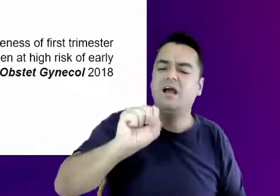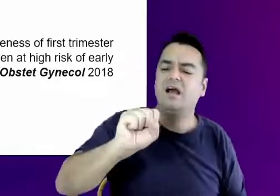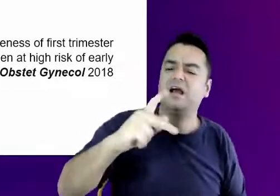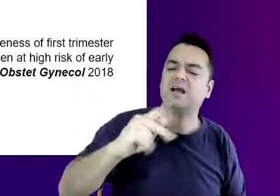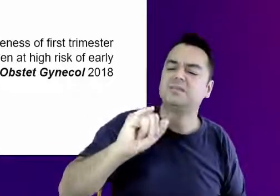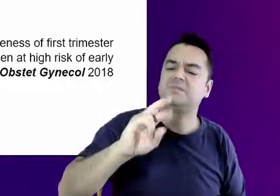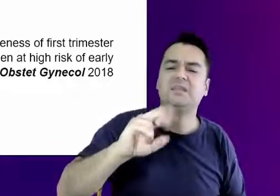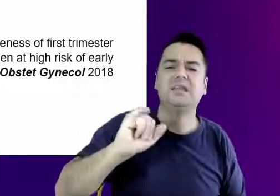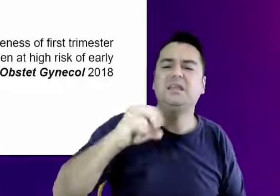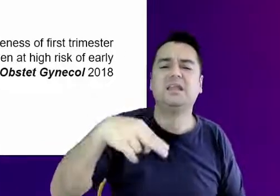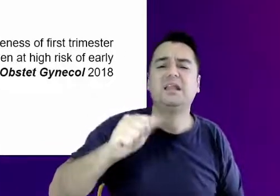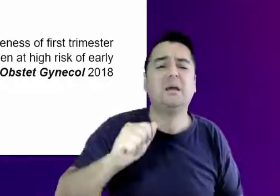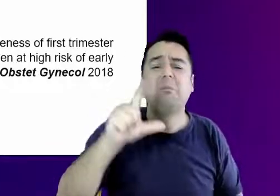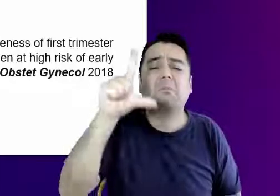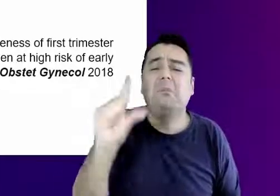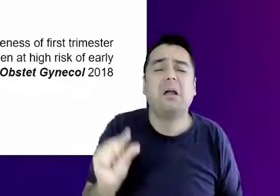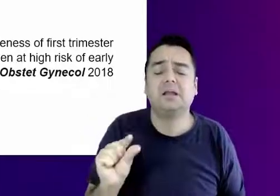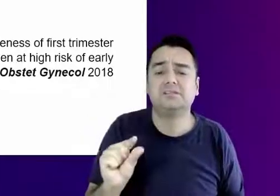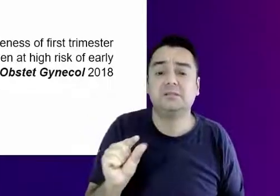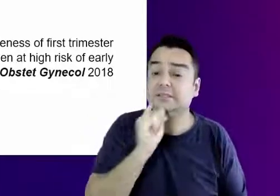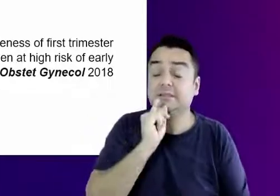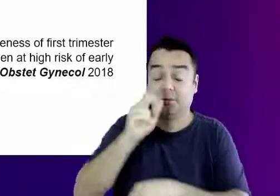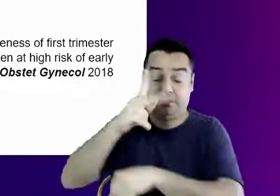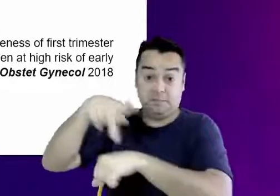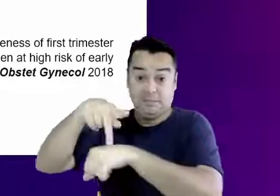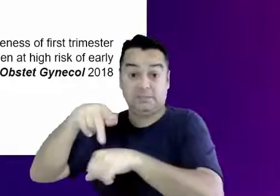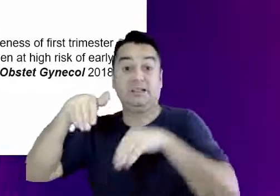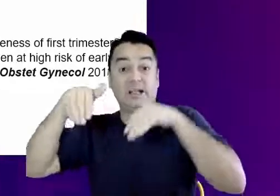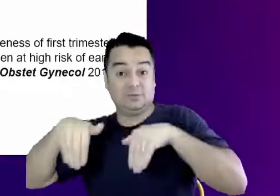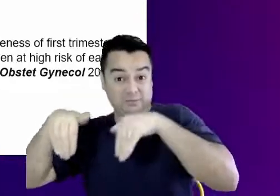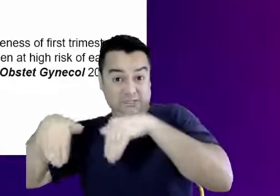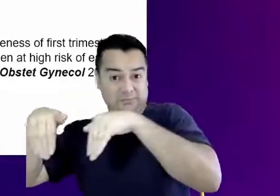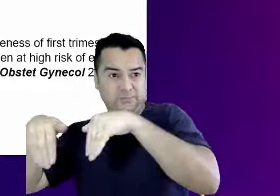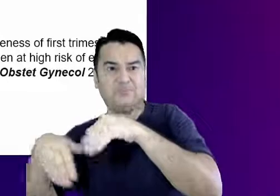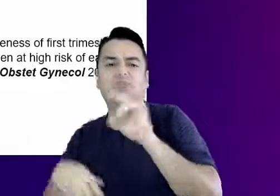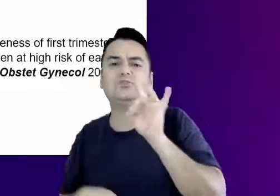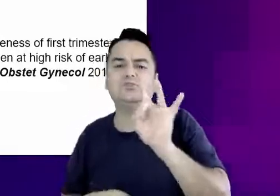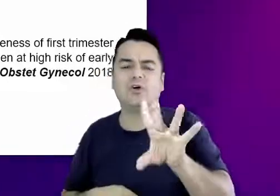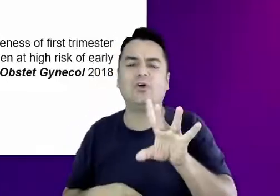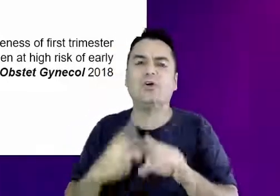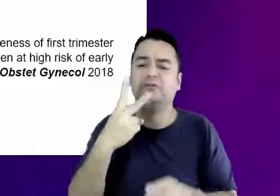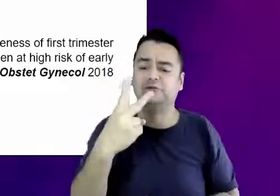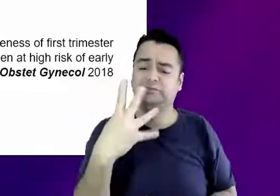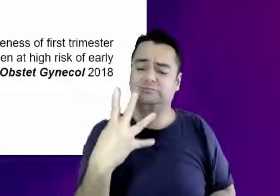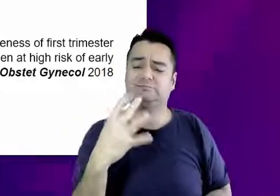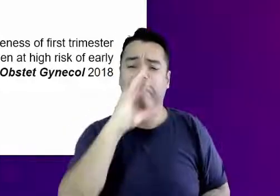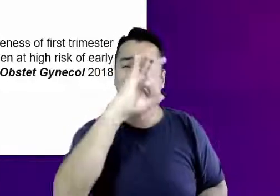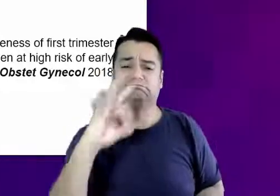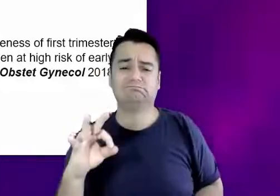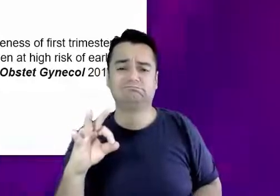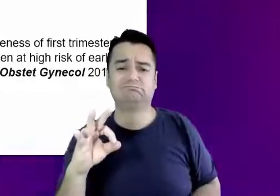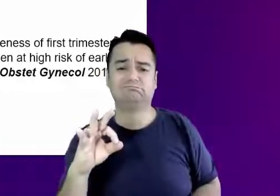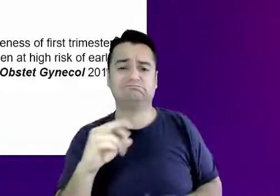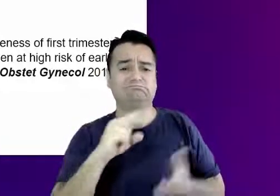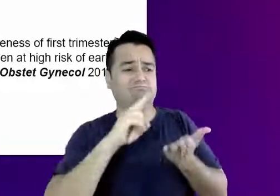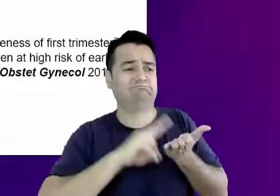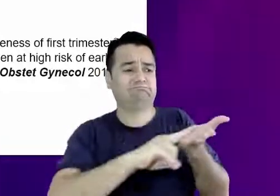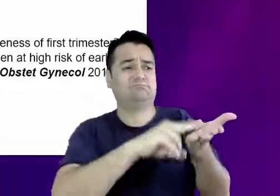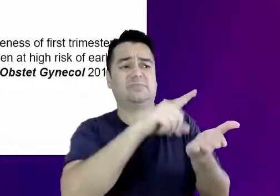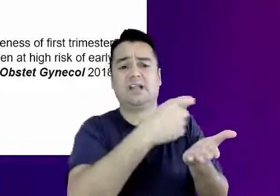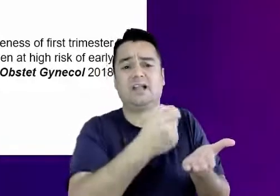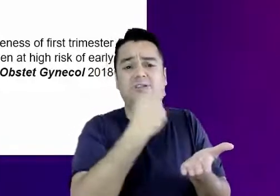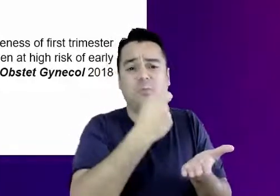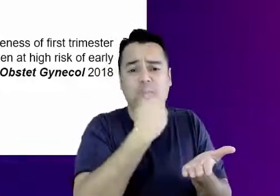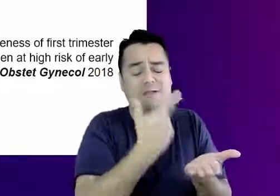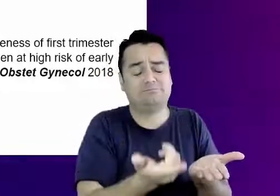aspirina foi prescrita somente em 24% dessas pacientes e no Canadá somente em